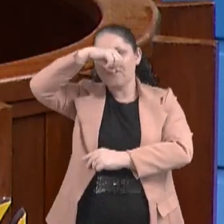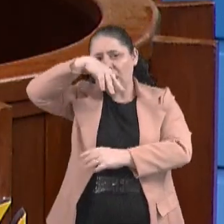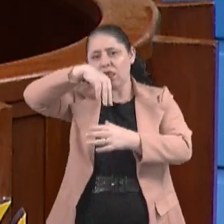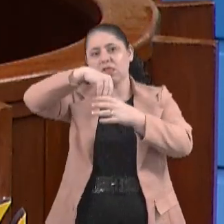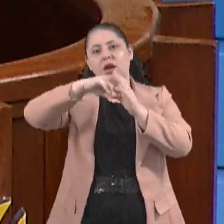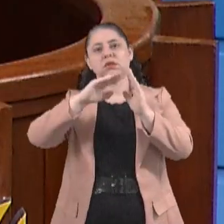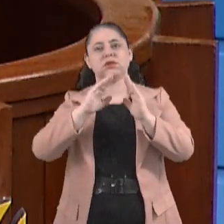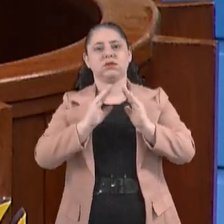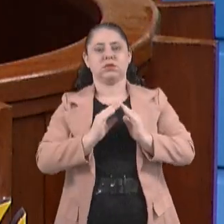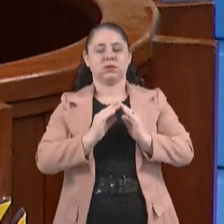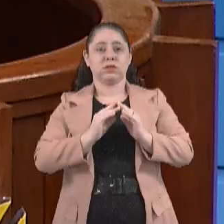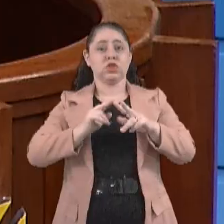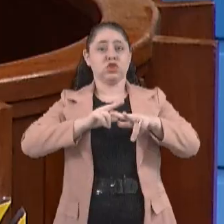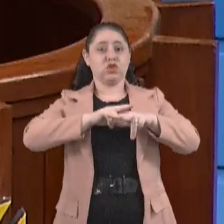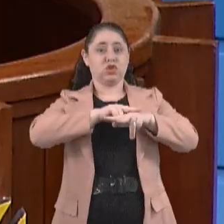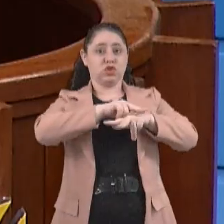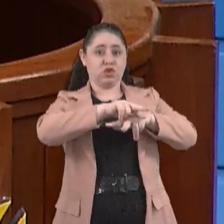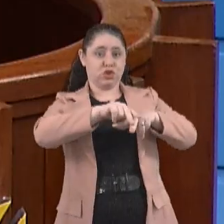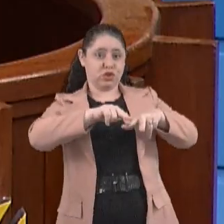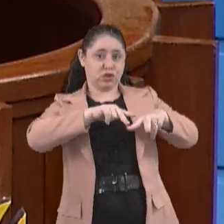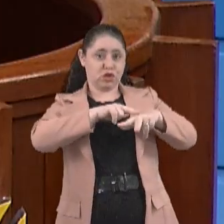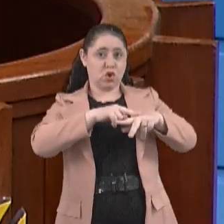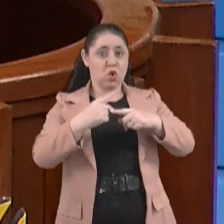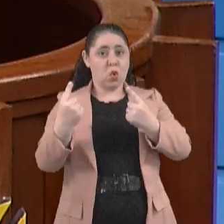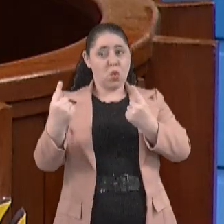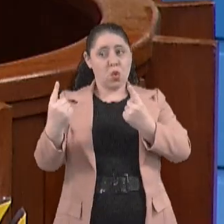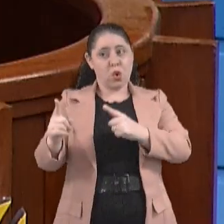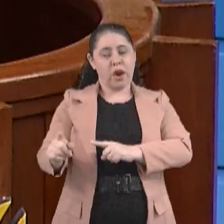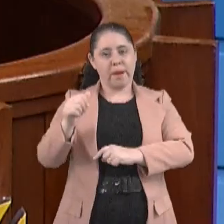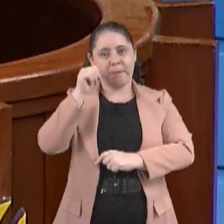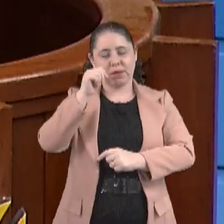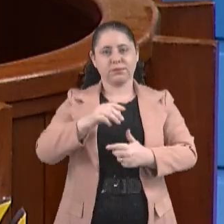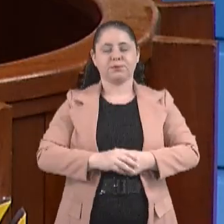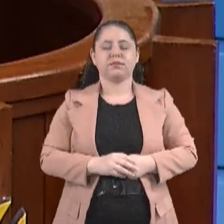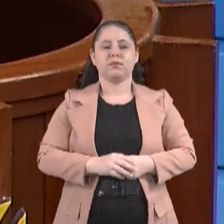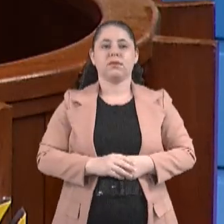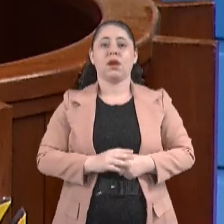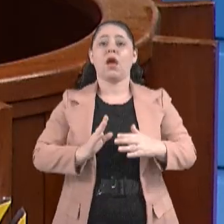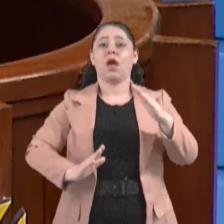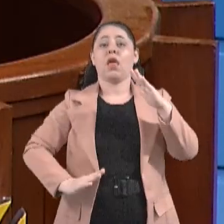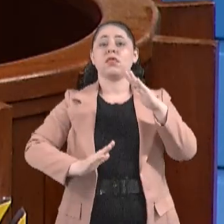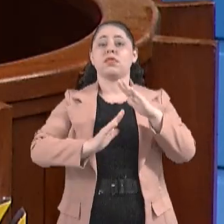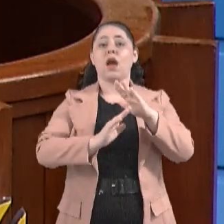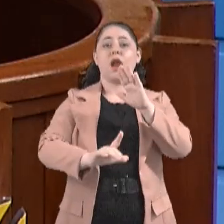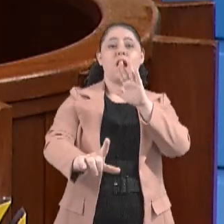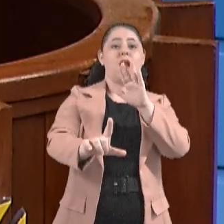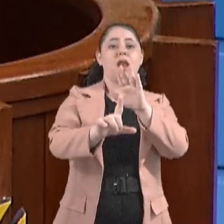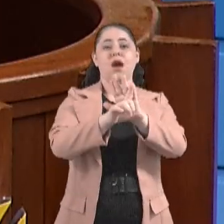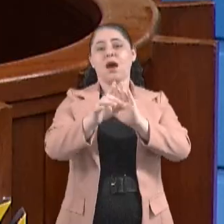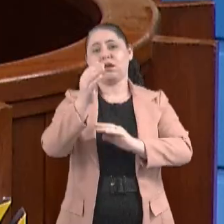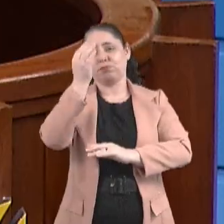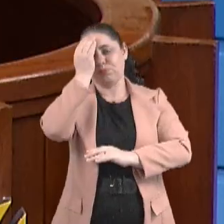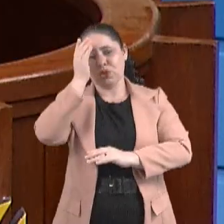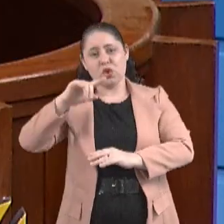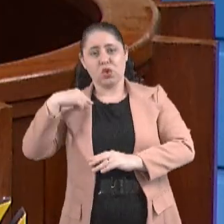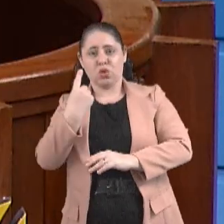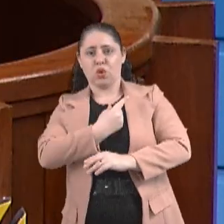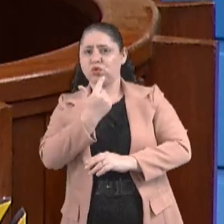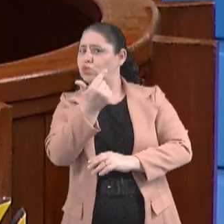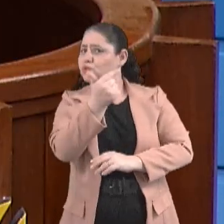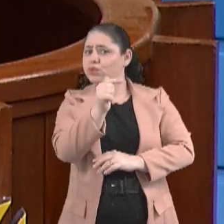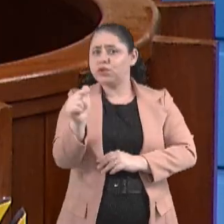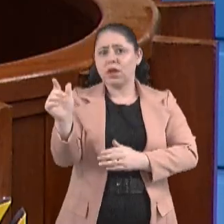violência de gênero e uma violência contra as mulheres. Até a Lei Maria da Penha, nós